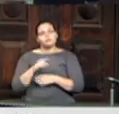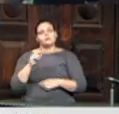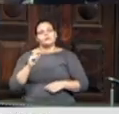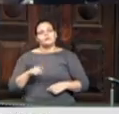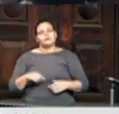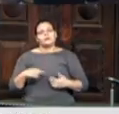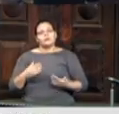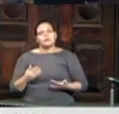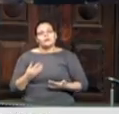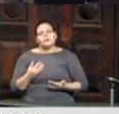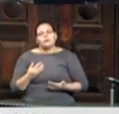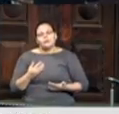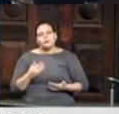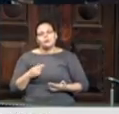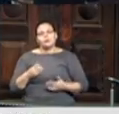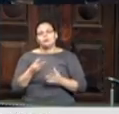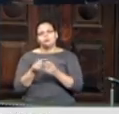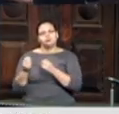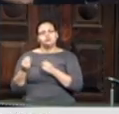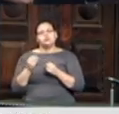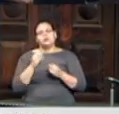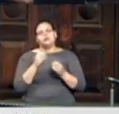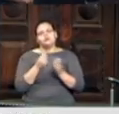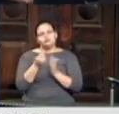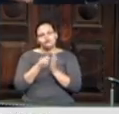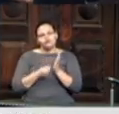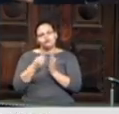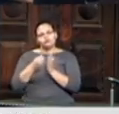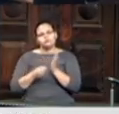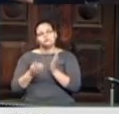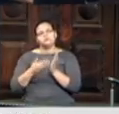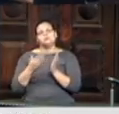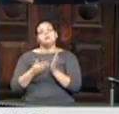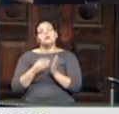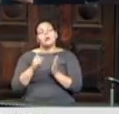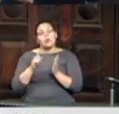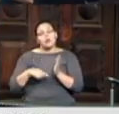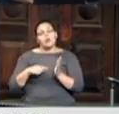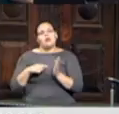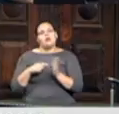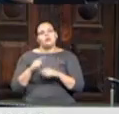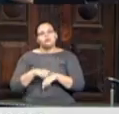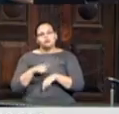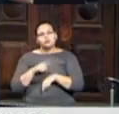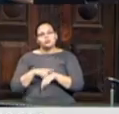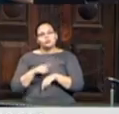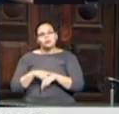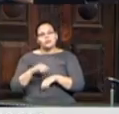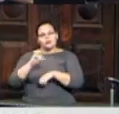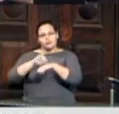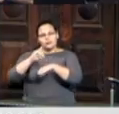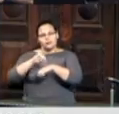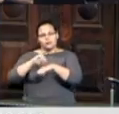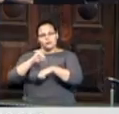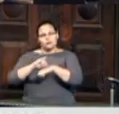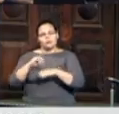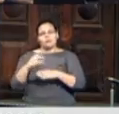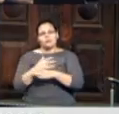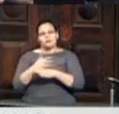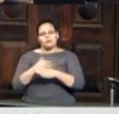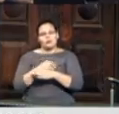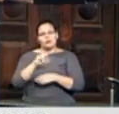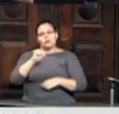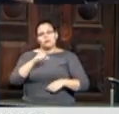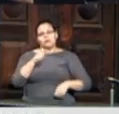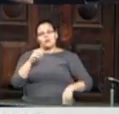relata em muitas crônicas exatamente esse momento capital da cidade de São